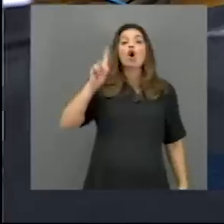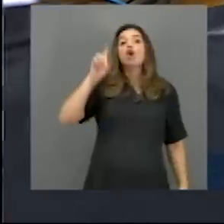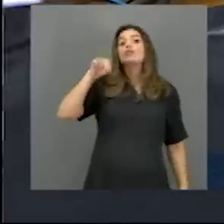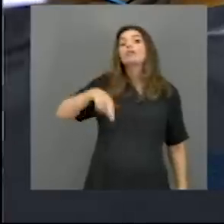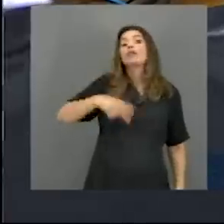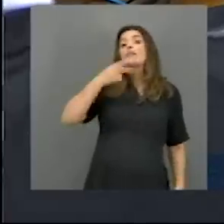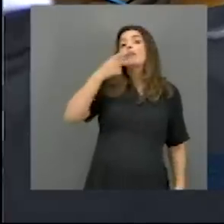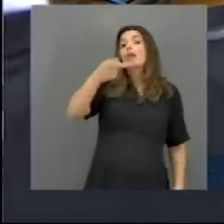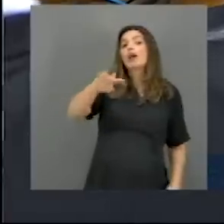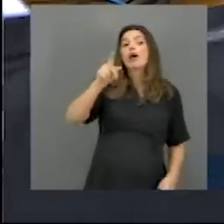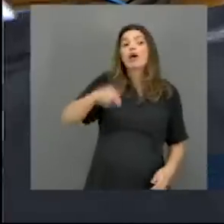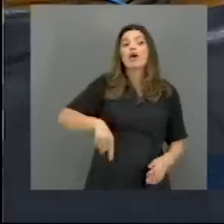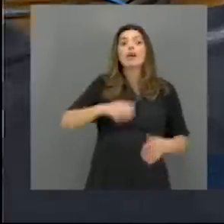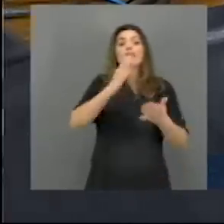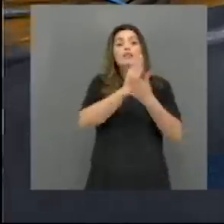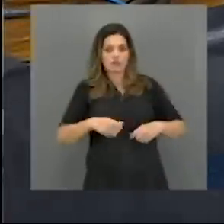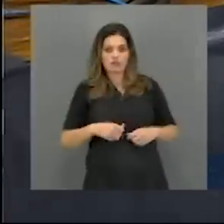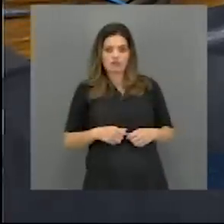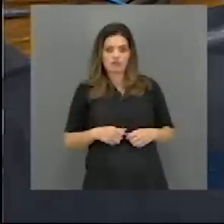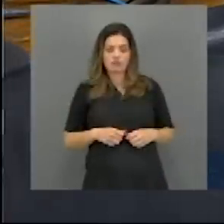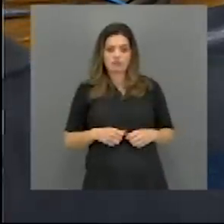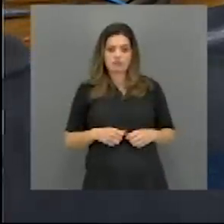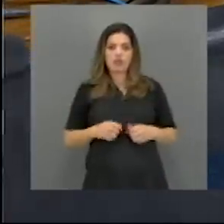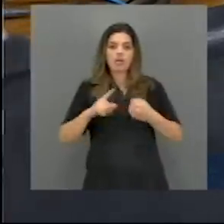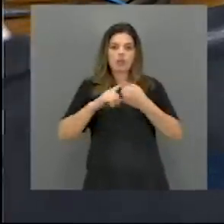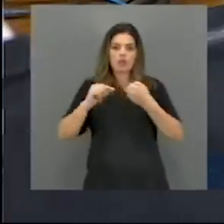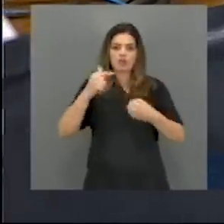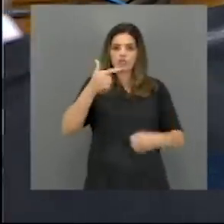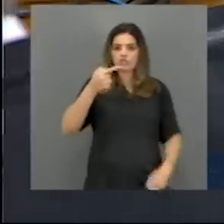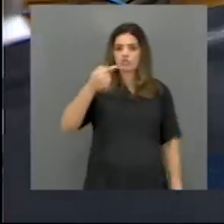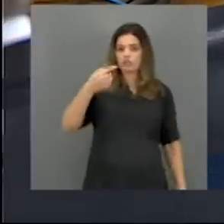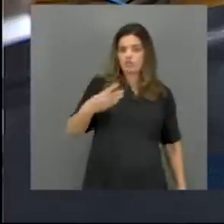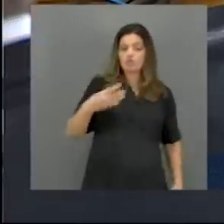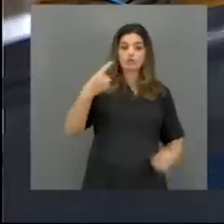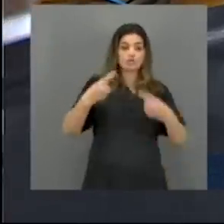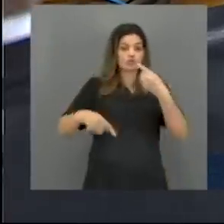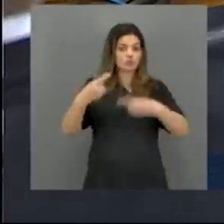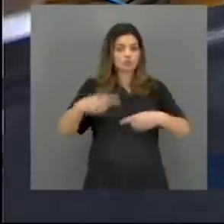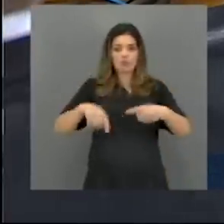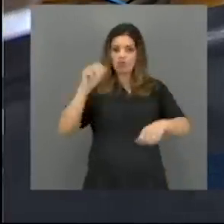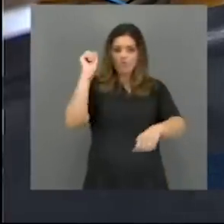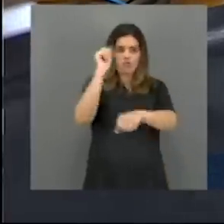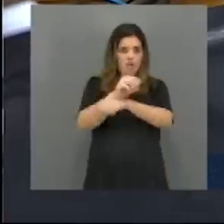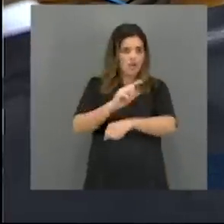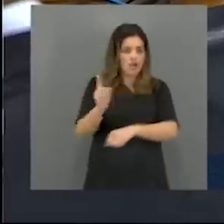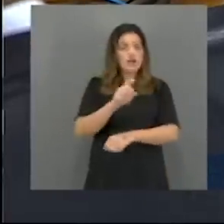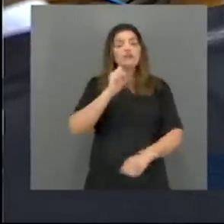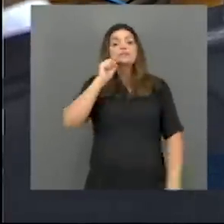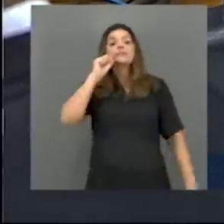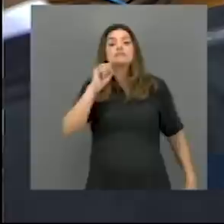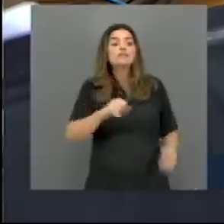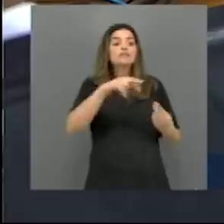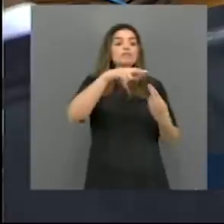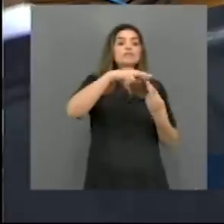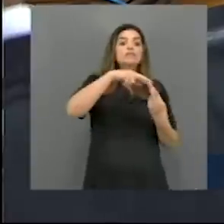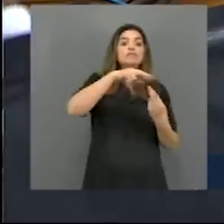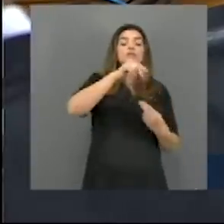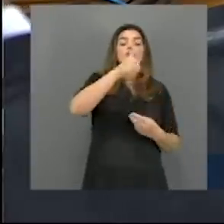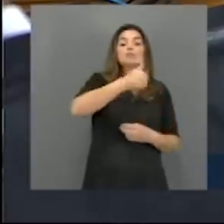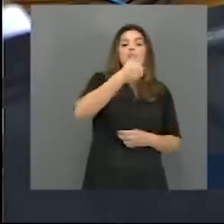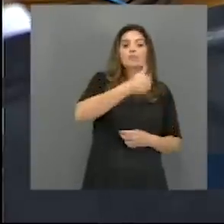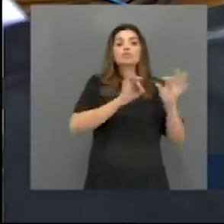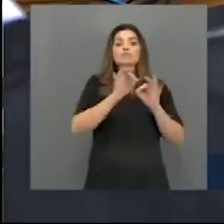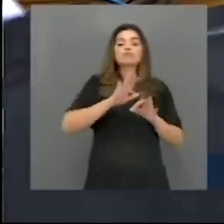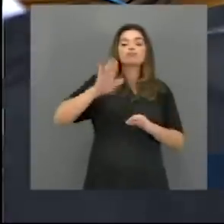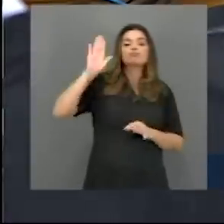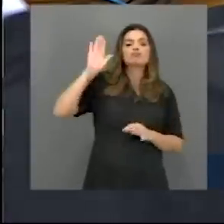únicos motivos para se interromper a discussão. 274, a discussão não será interrompida, salvo para, inciso 1º, formulação de